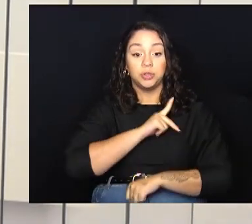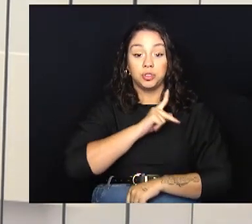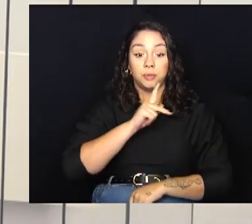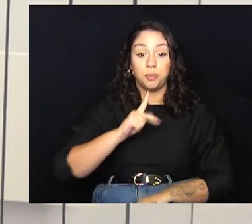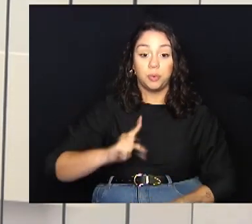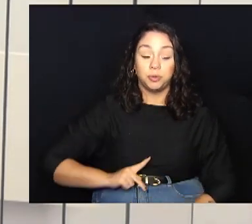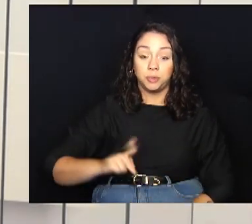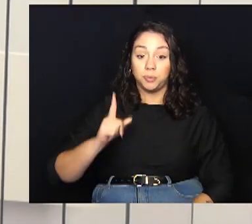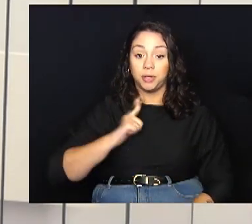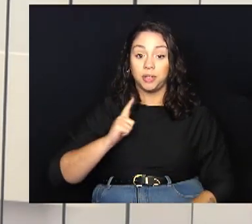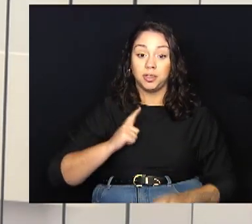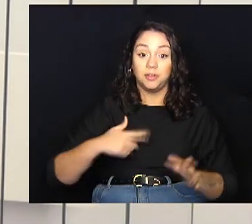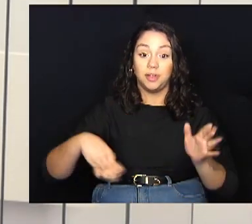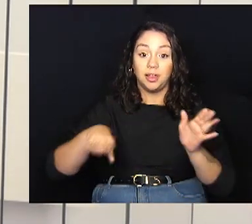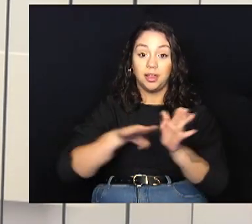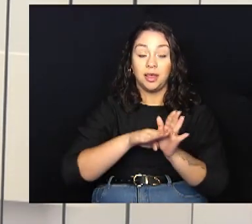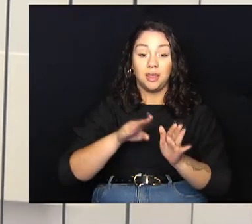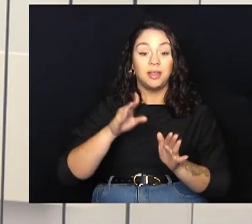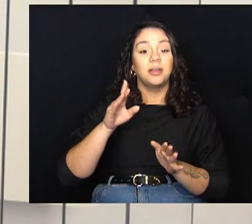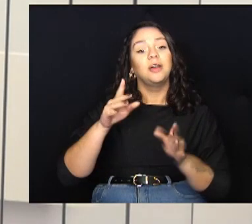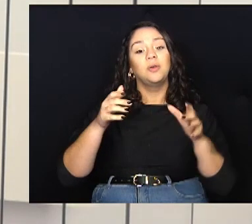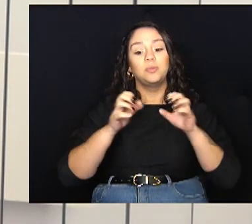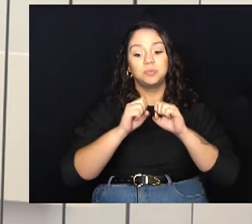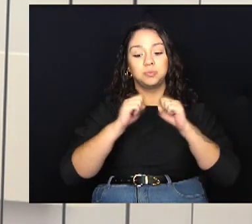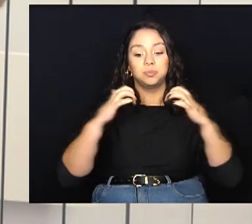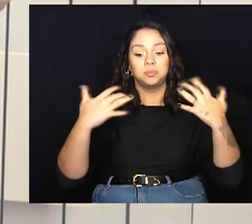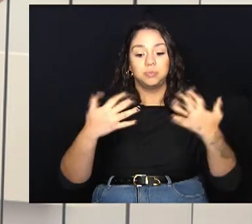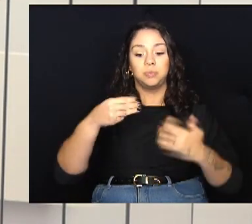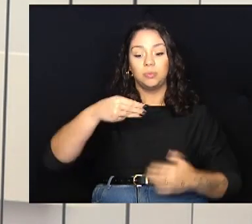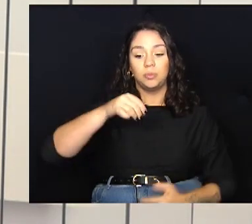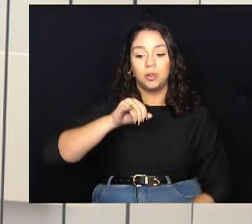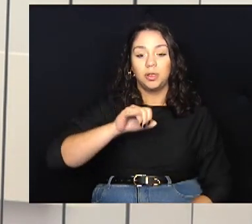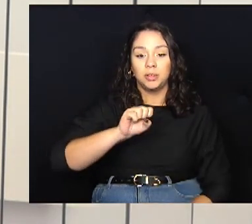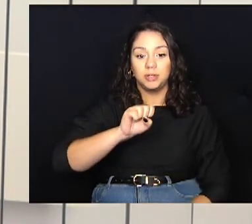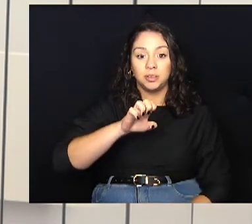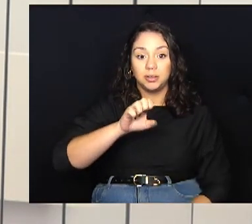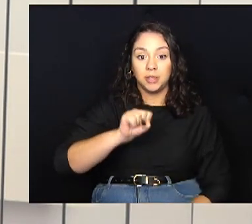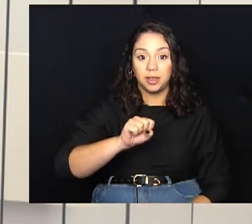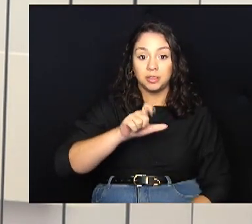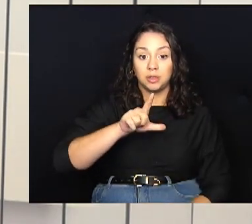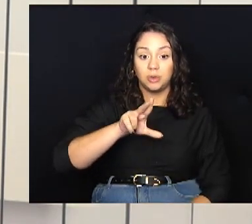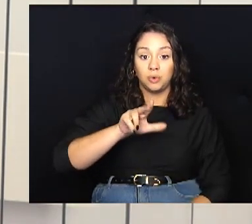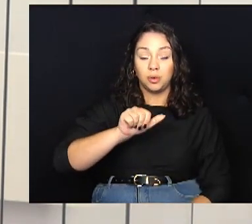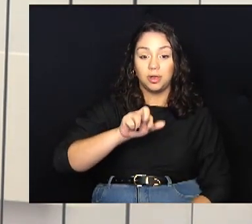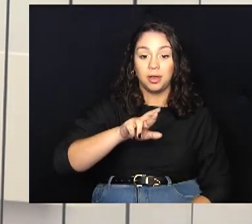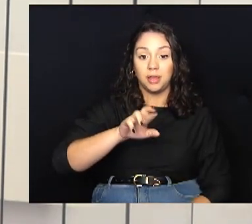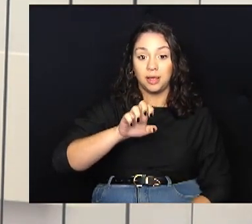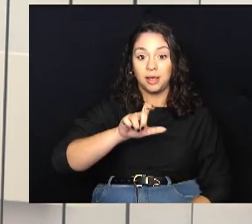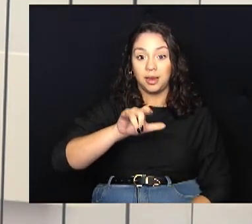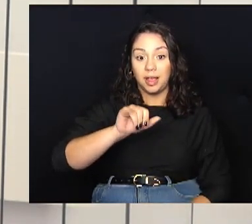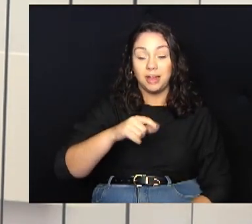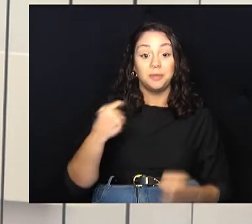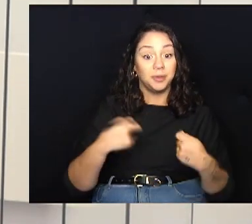novorizontino aqui em Campinas no Estádio Moisés Lucarelli sofreu viu precisou balançar as redes duas vezes para